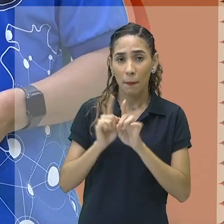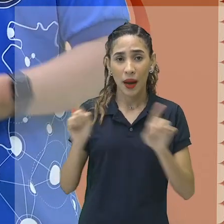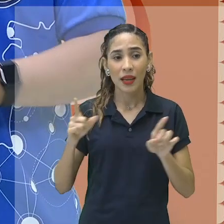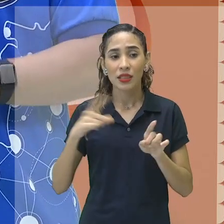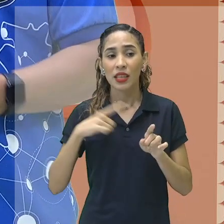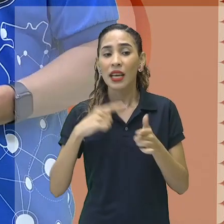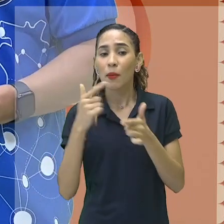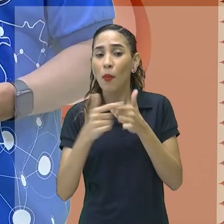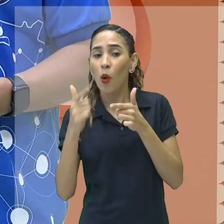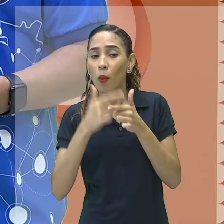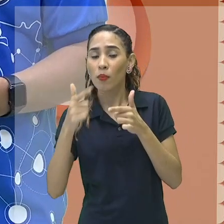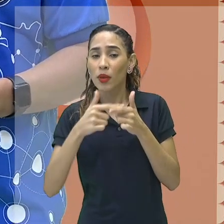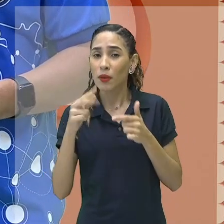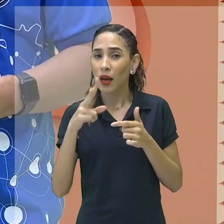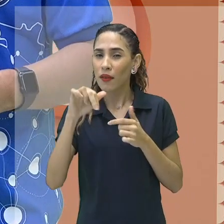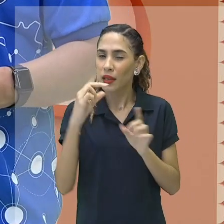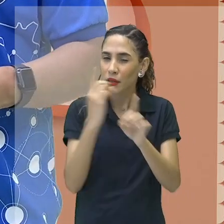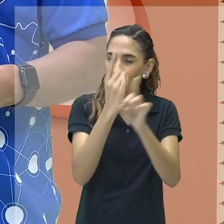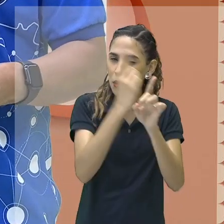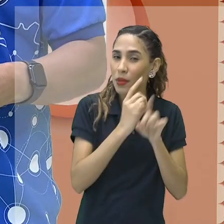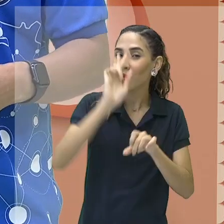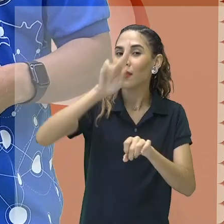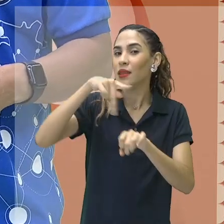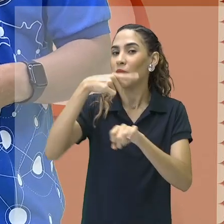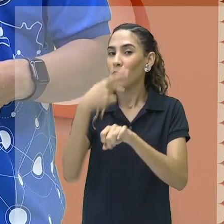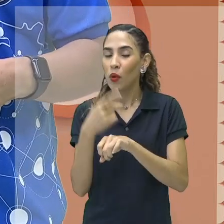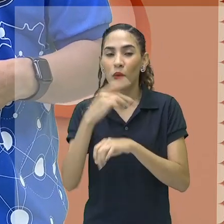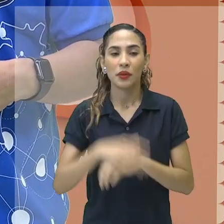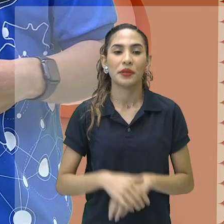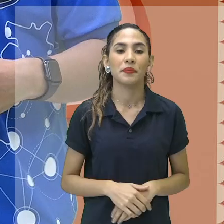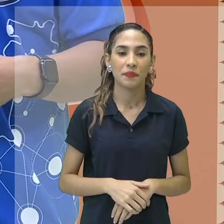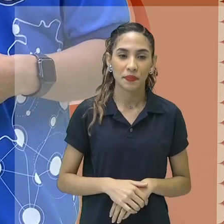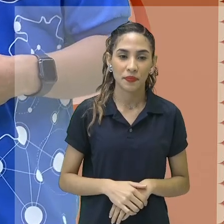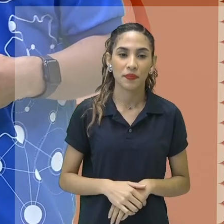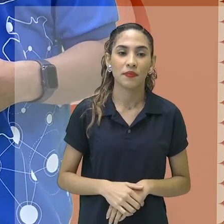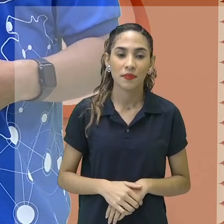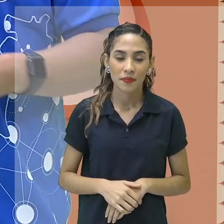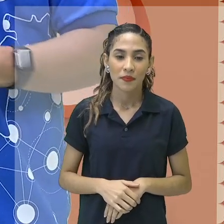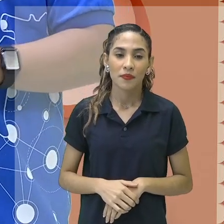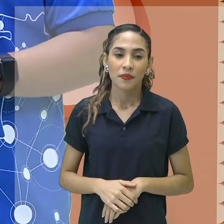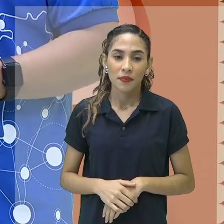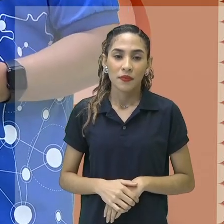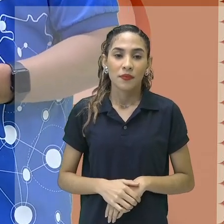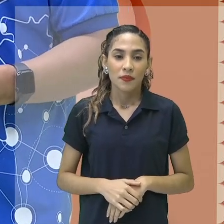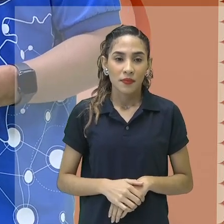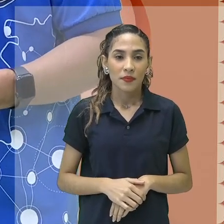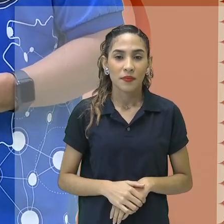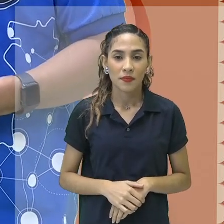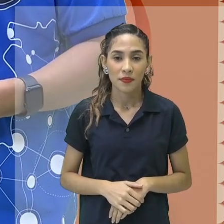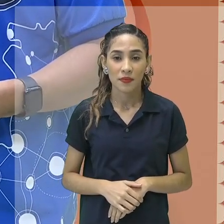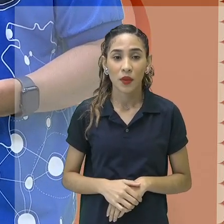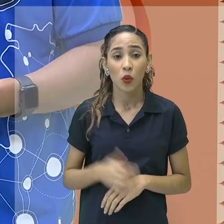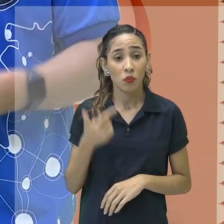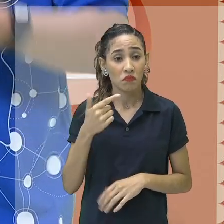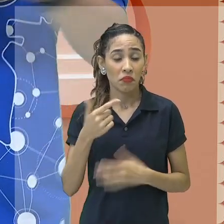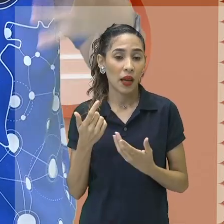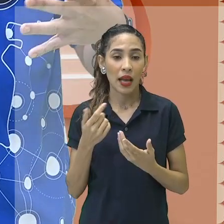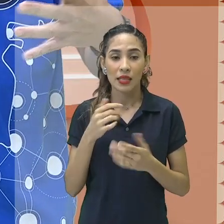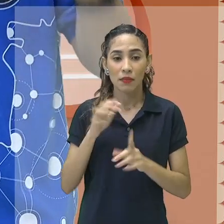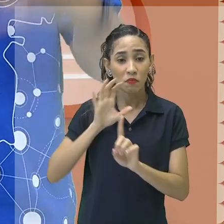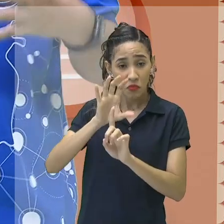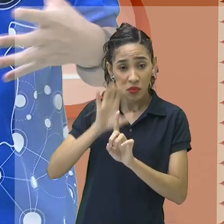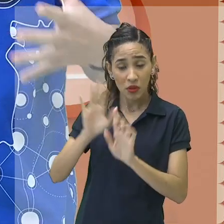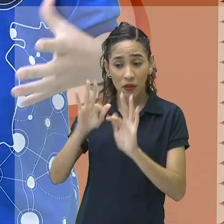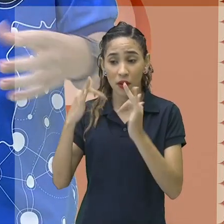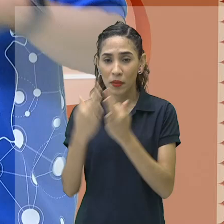ali que eles vão descobrindo depois, né? Nessa realidade ali de estar dominando essa família ou não. Um filme